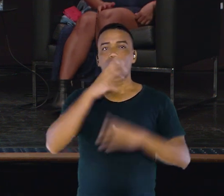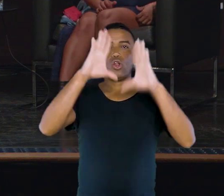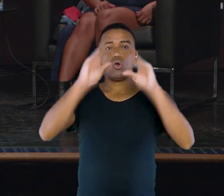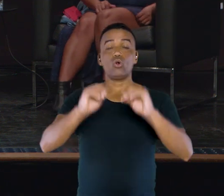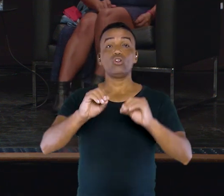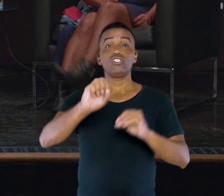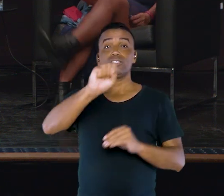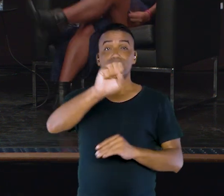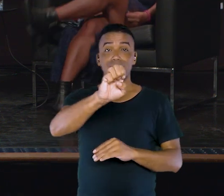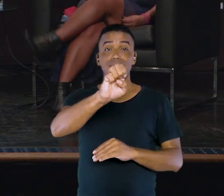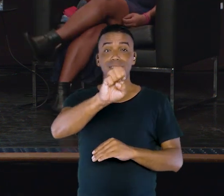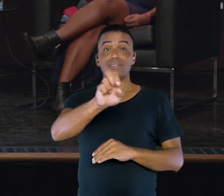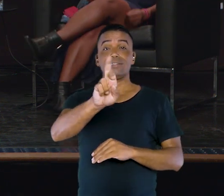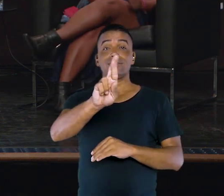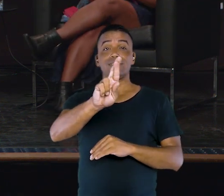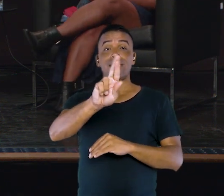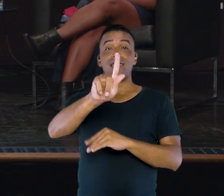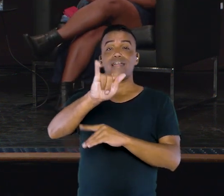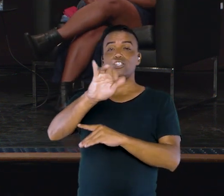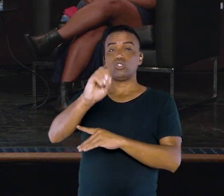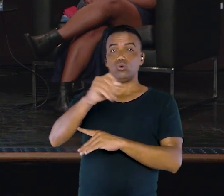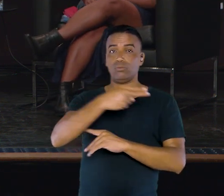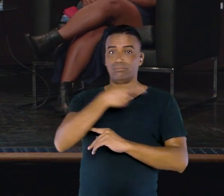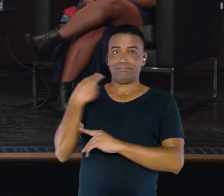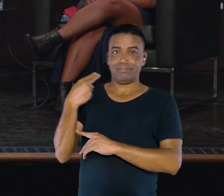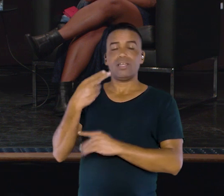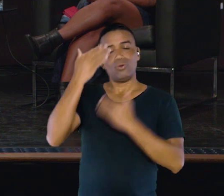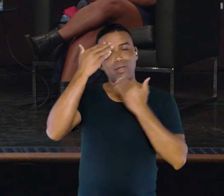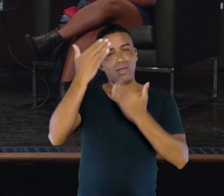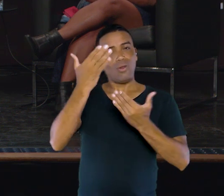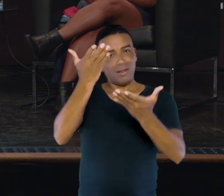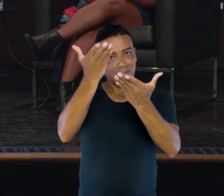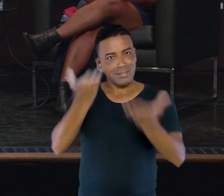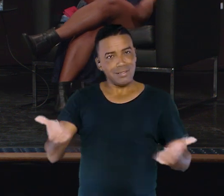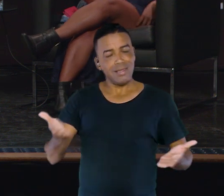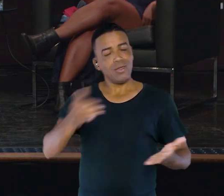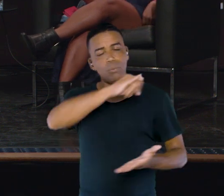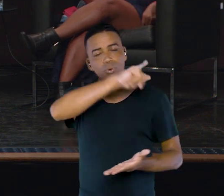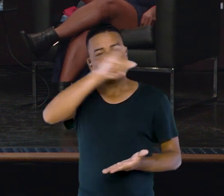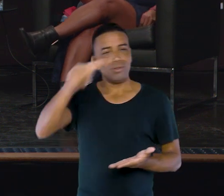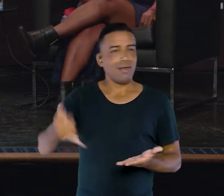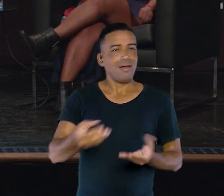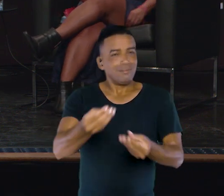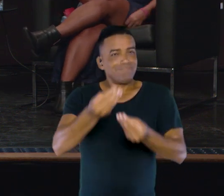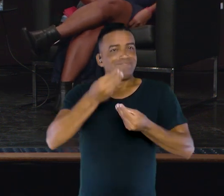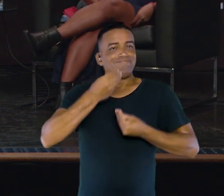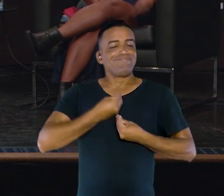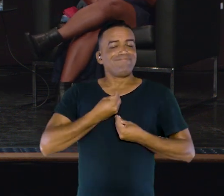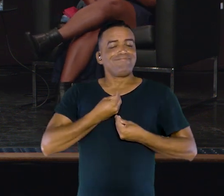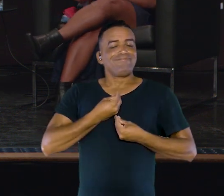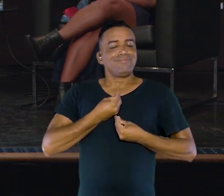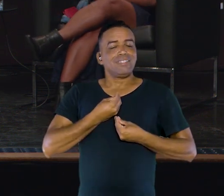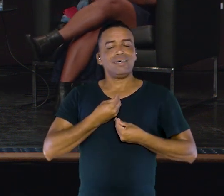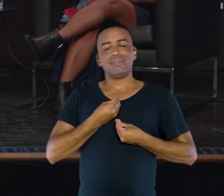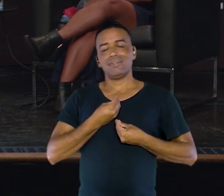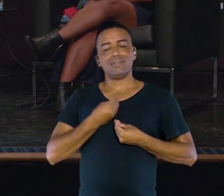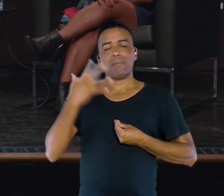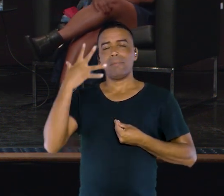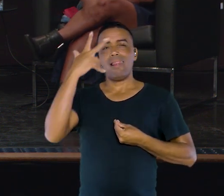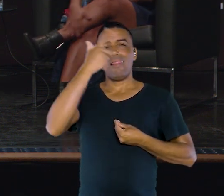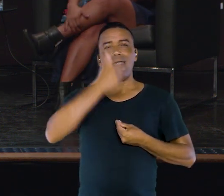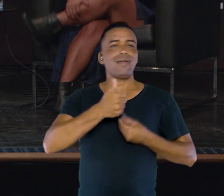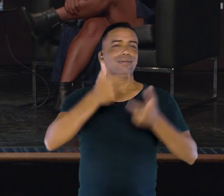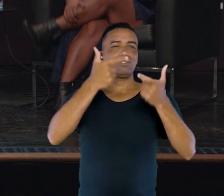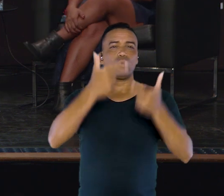Boa noite, meu nome é Sérgio. Primeiramente, eu gostaria de agradecer a vocês por essa oportunidade de trazer a beleza